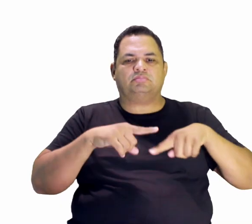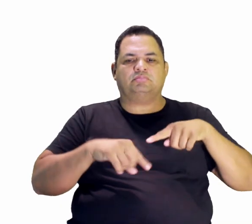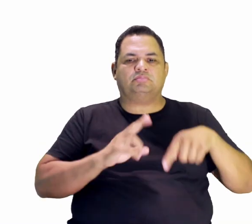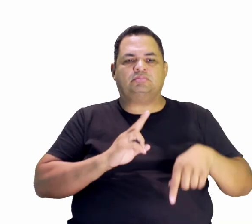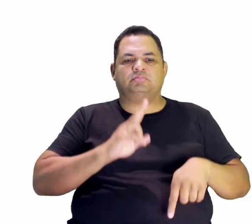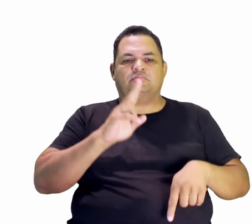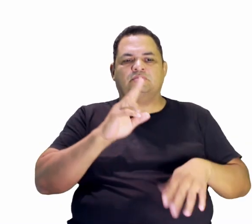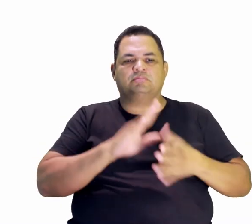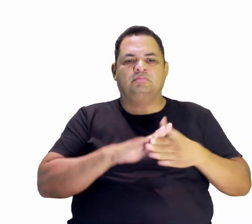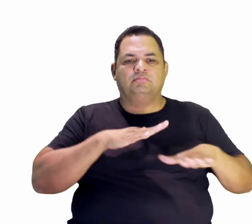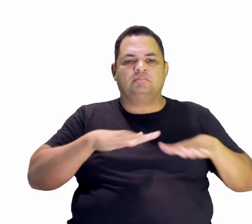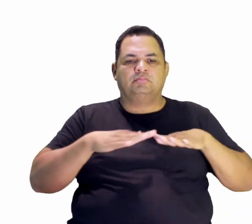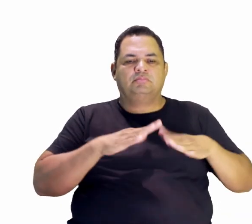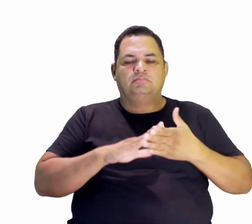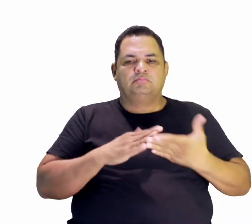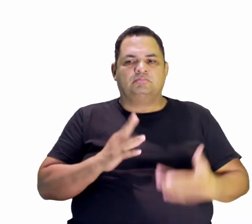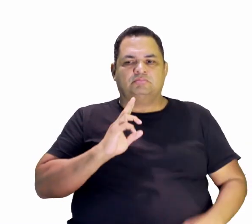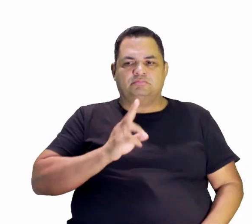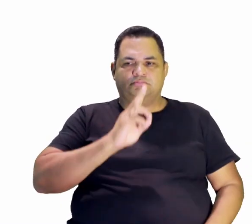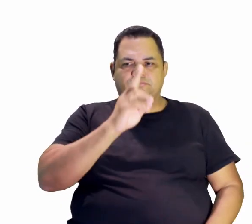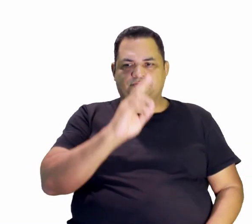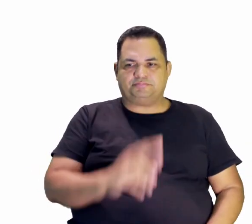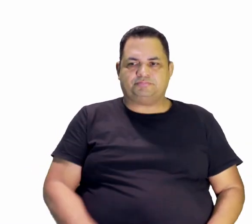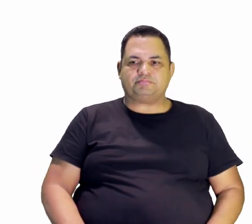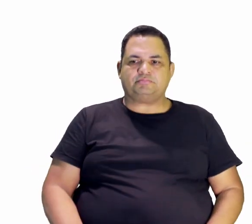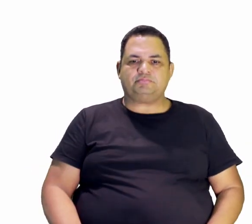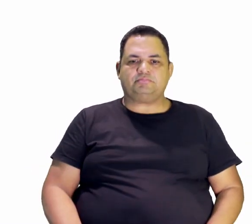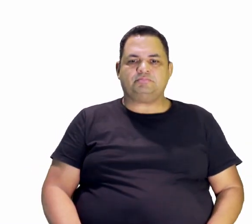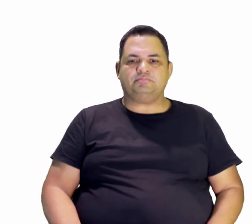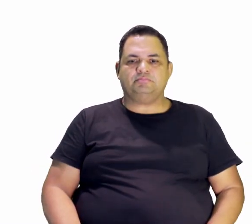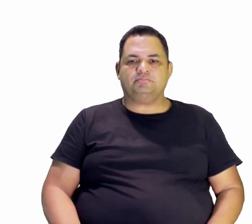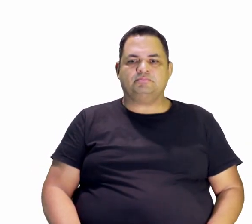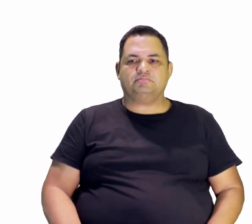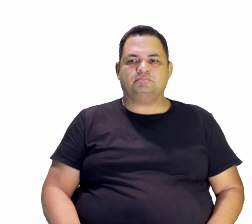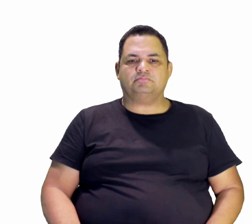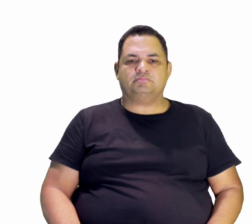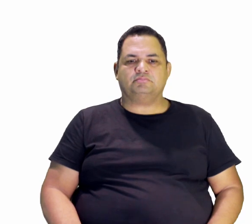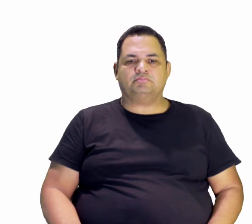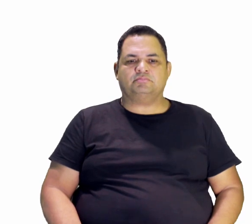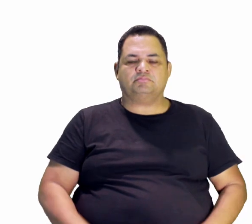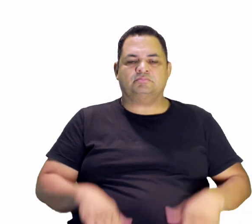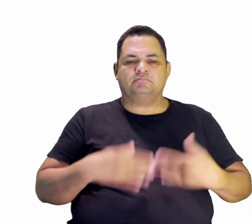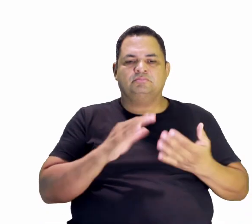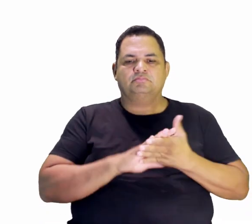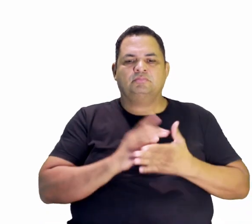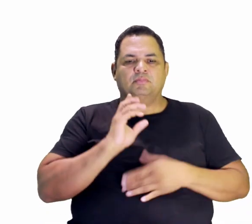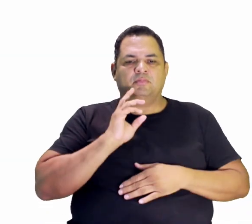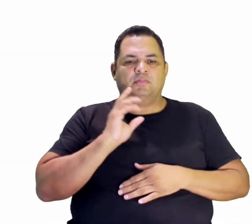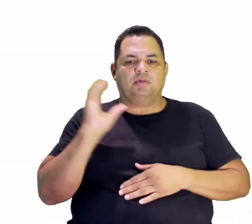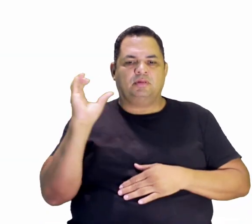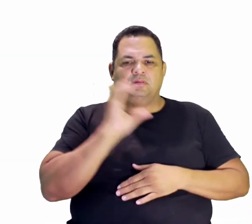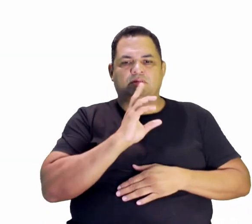ele continua a se mover indefinidamente em linha reta, com velocidade